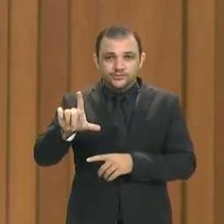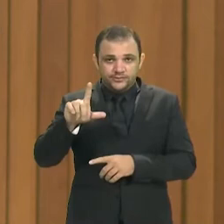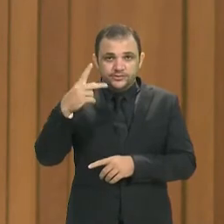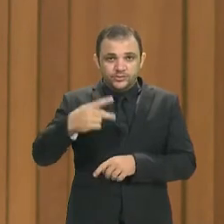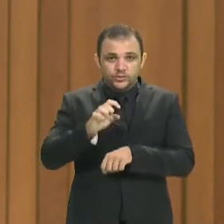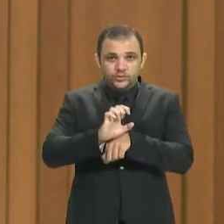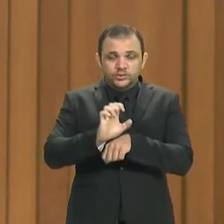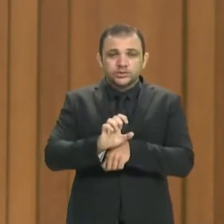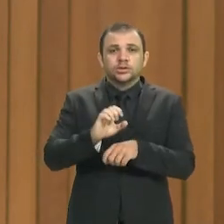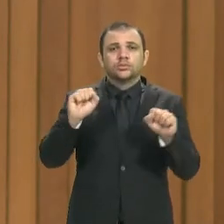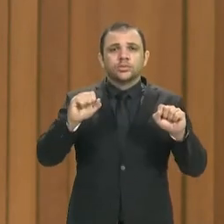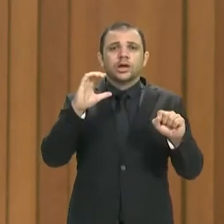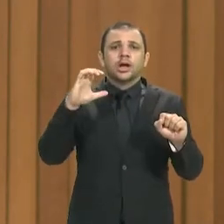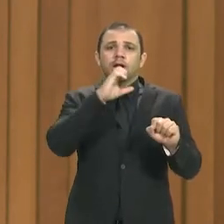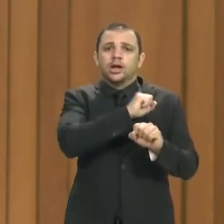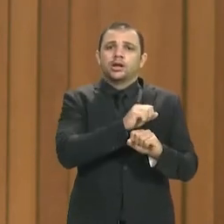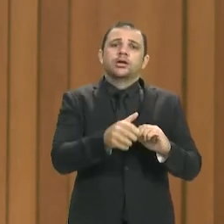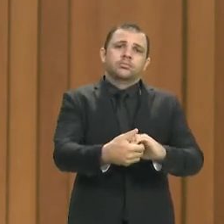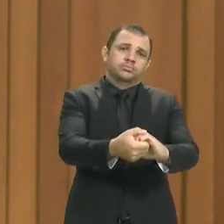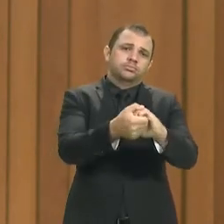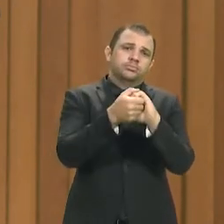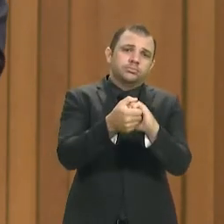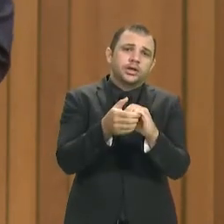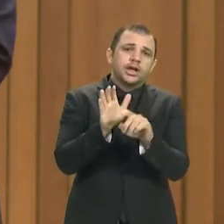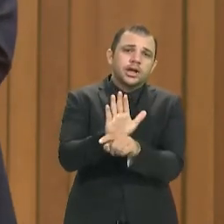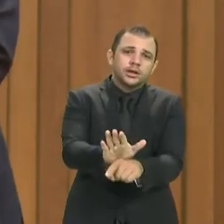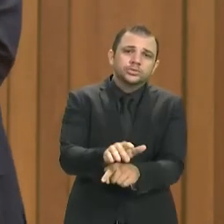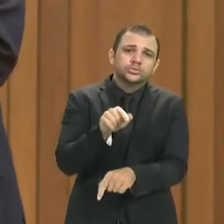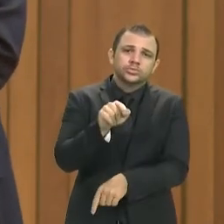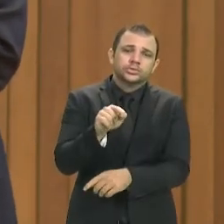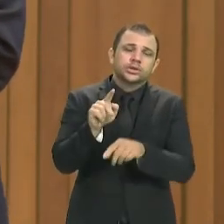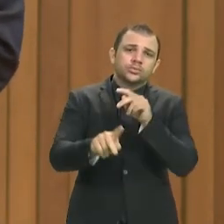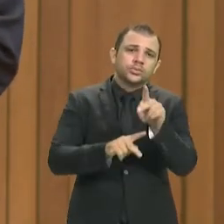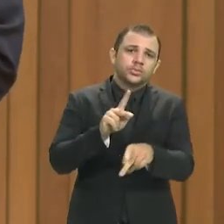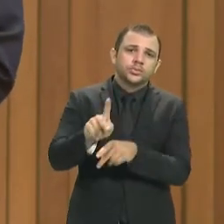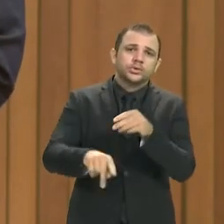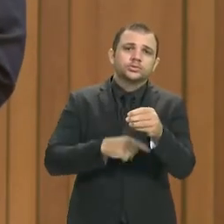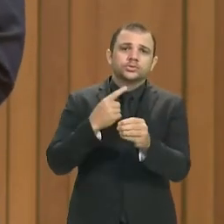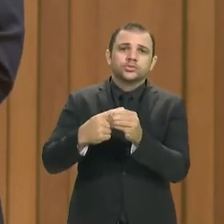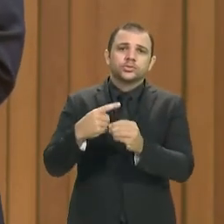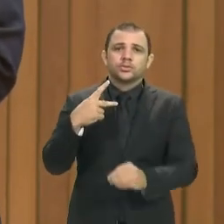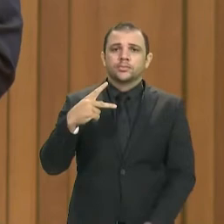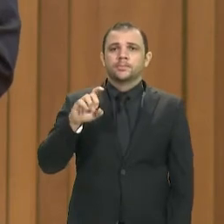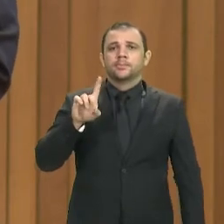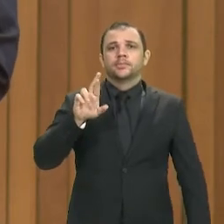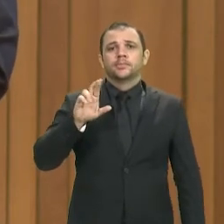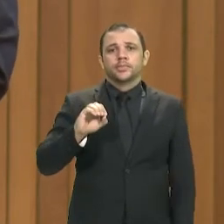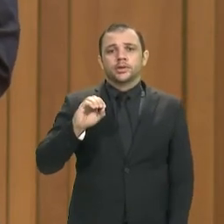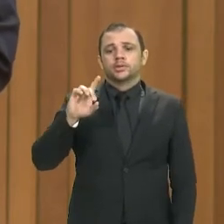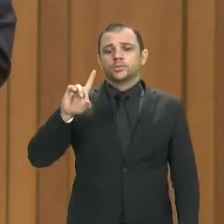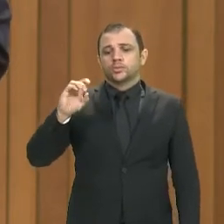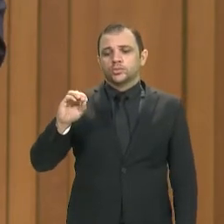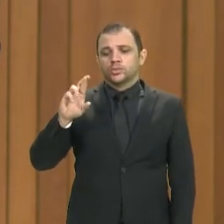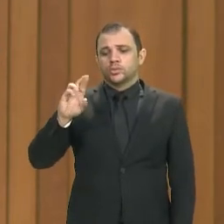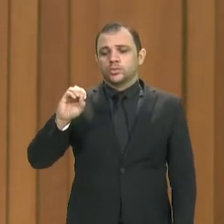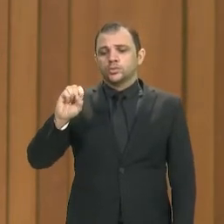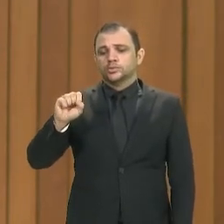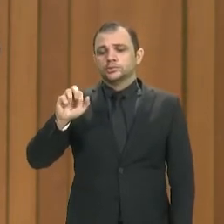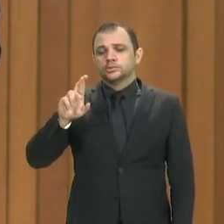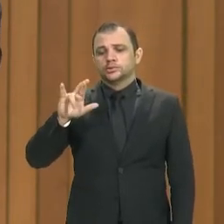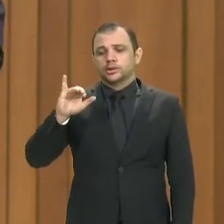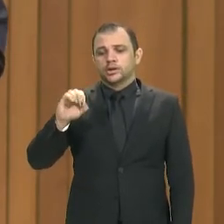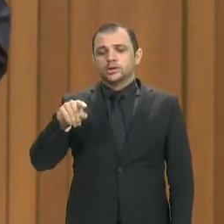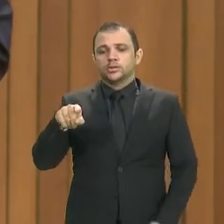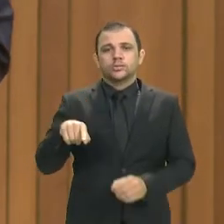feito, à população da querida cidade de Pedro do Rosário, que um dia foi emancipada e hoje é